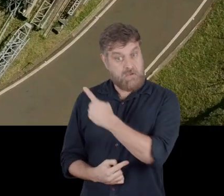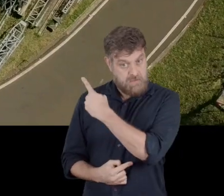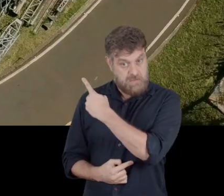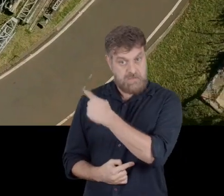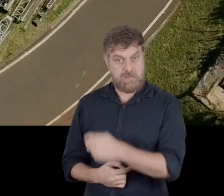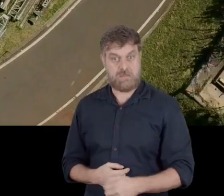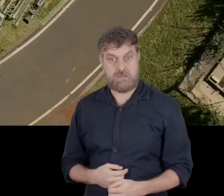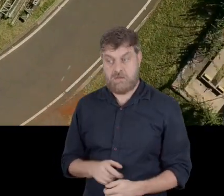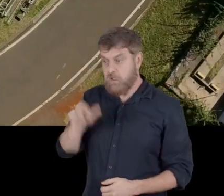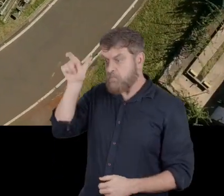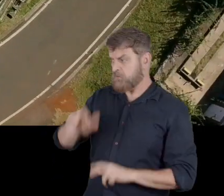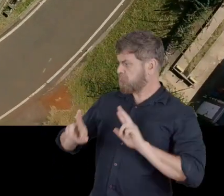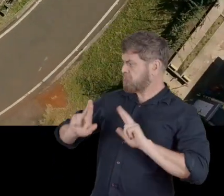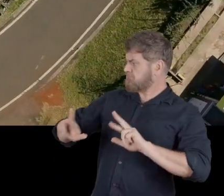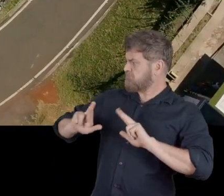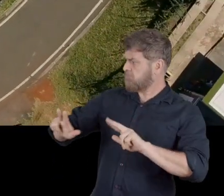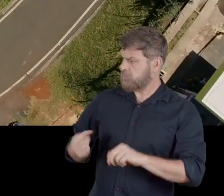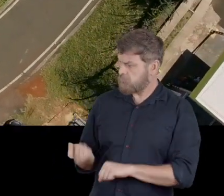pessoa.